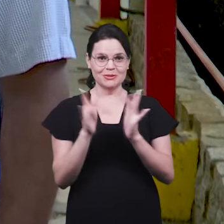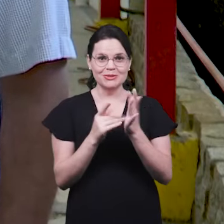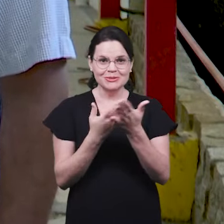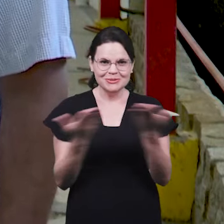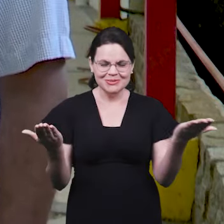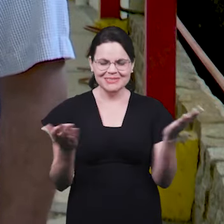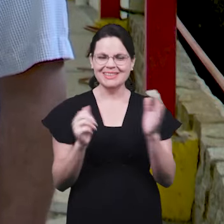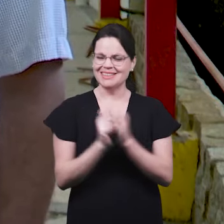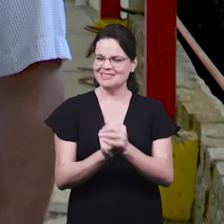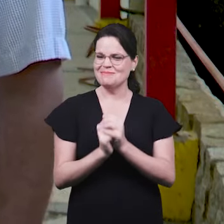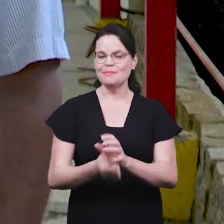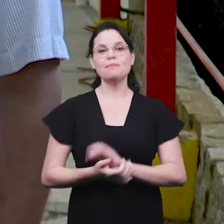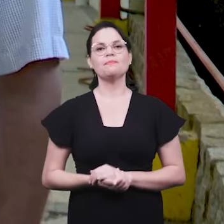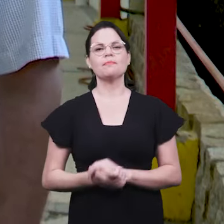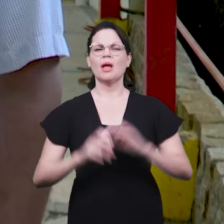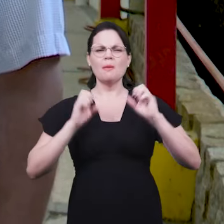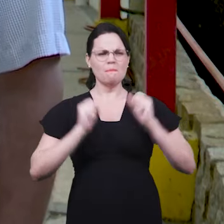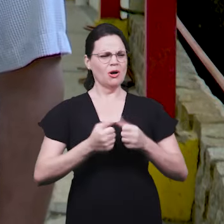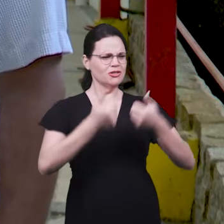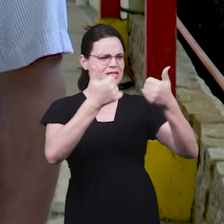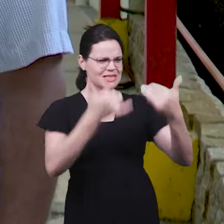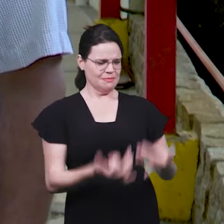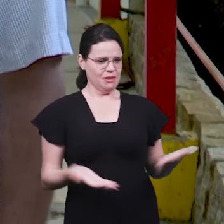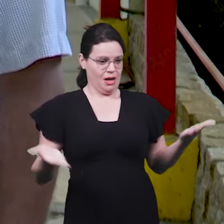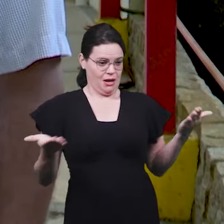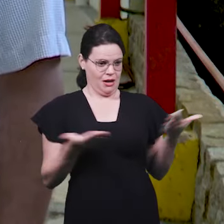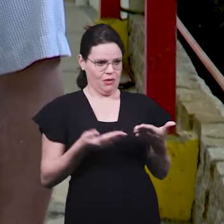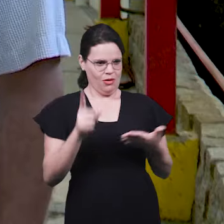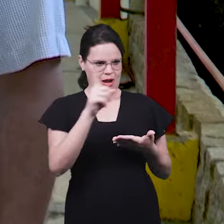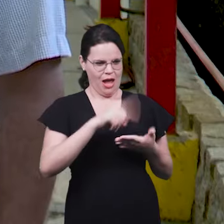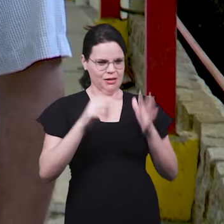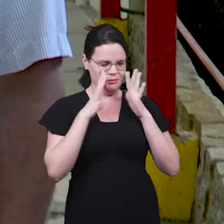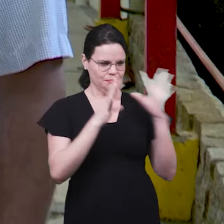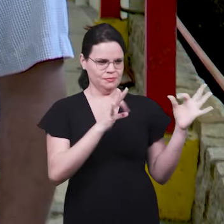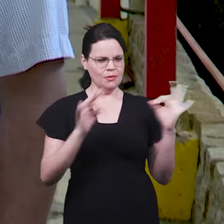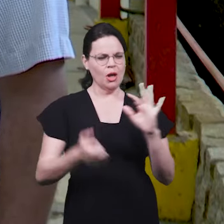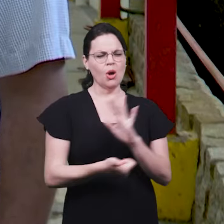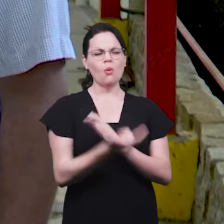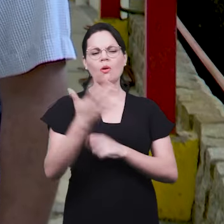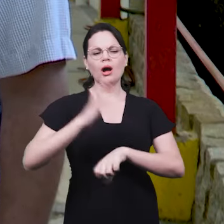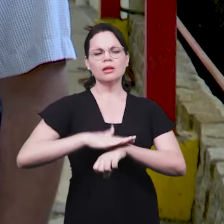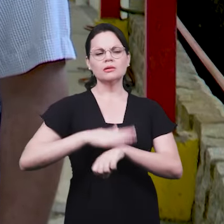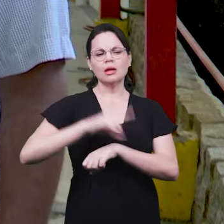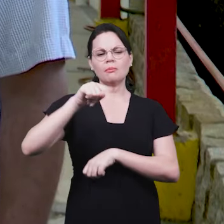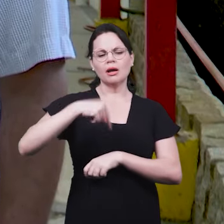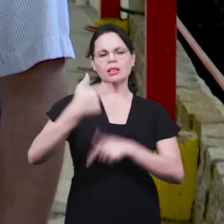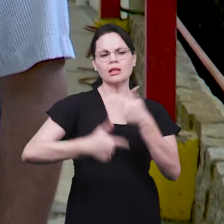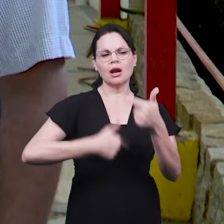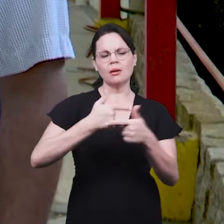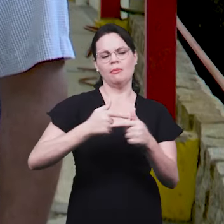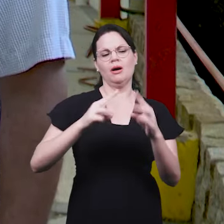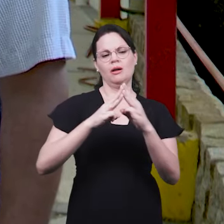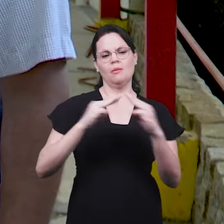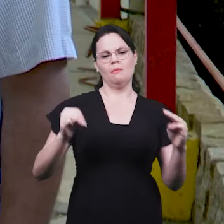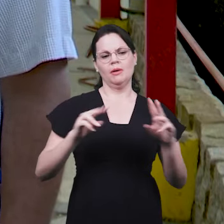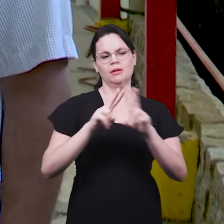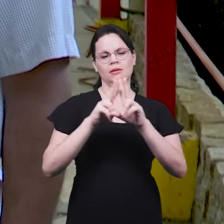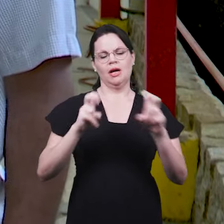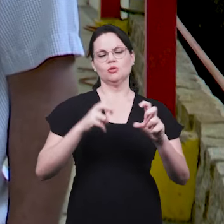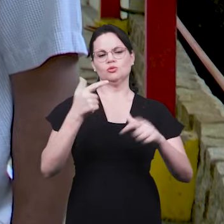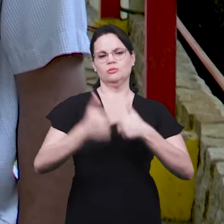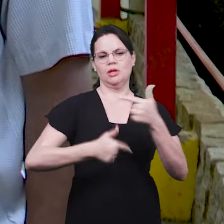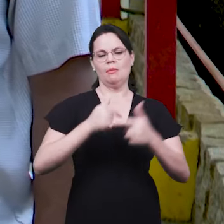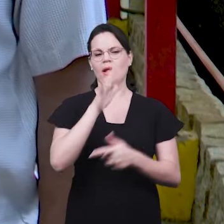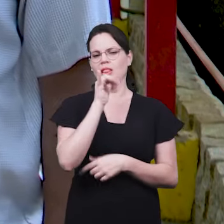Marco Aurélio, fala um pouco para os irmãos que estão nos ouvindo, há quanto tempo você está aqui no Manaim executando esses